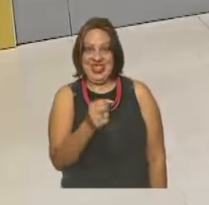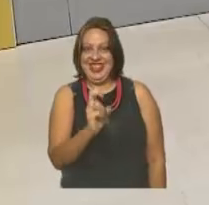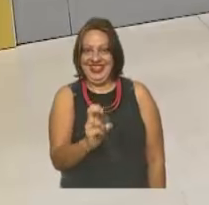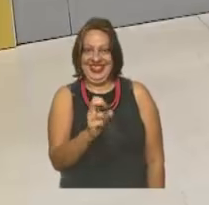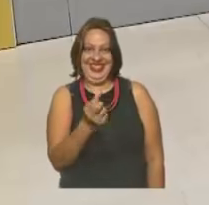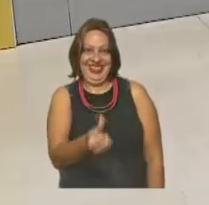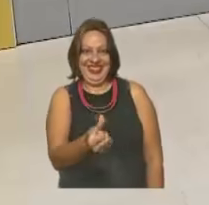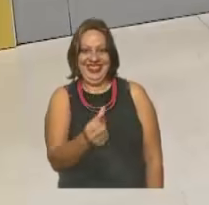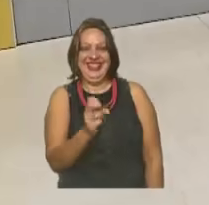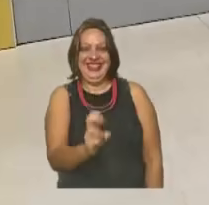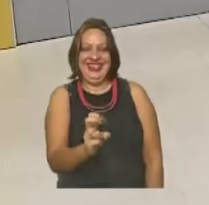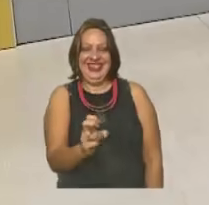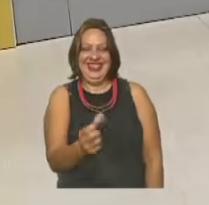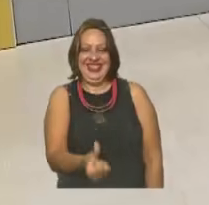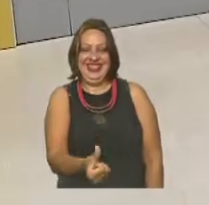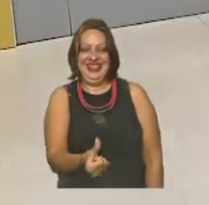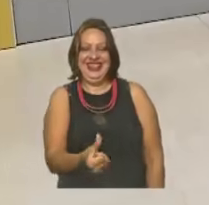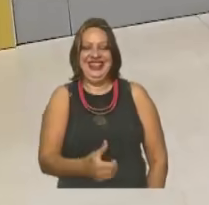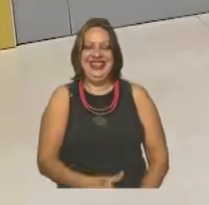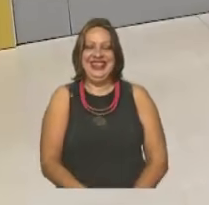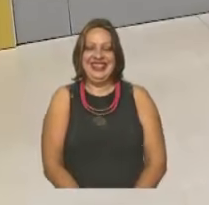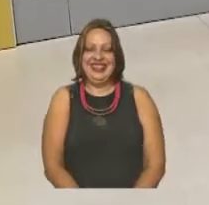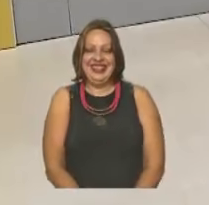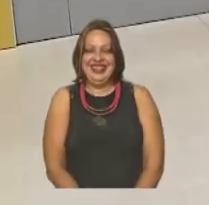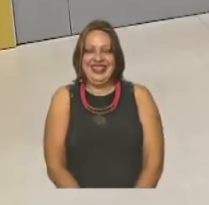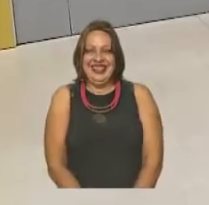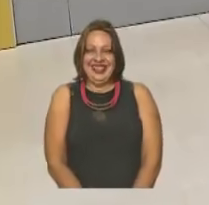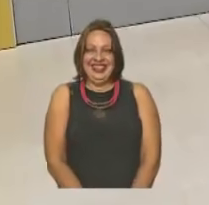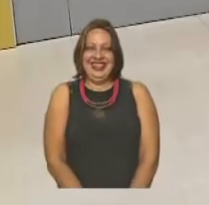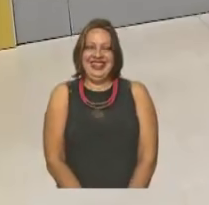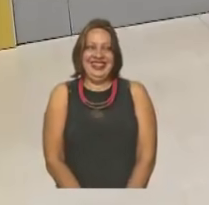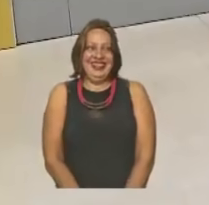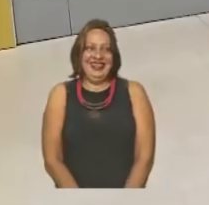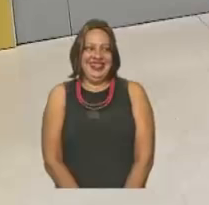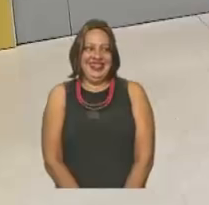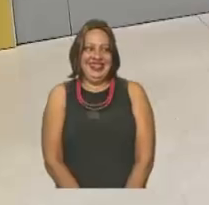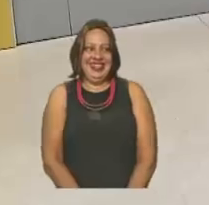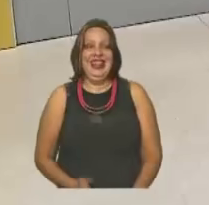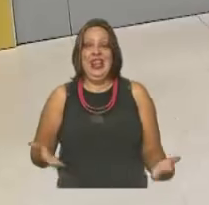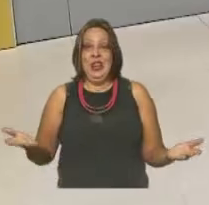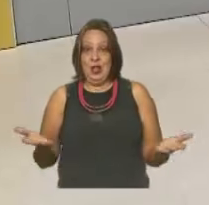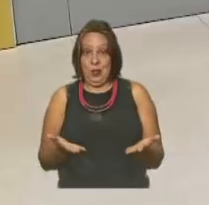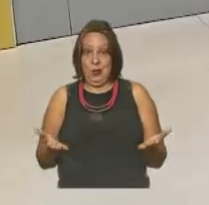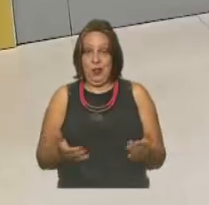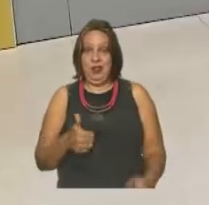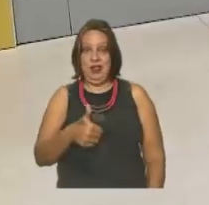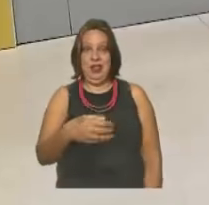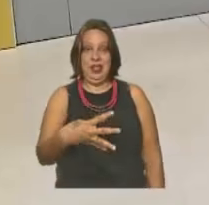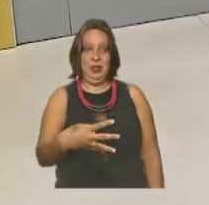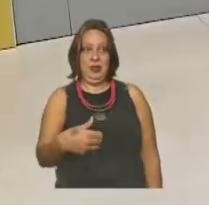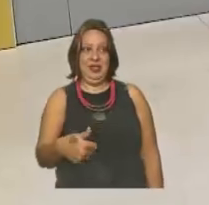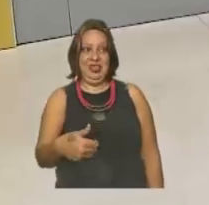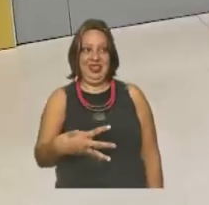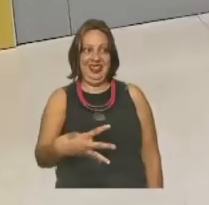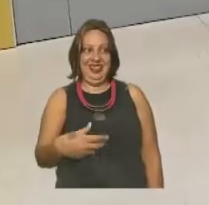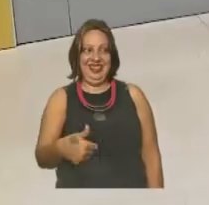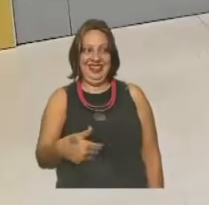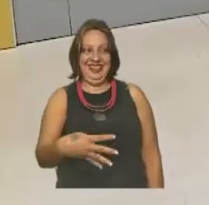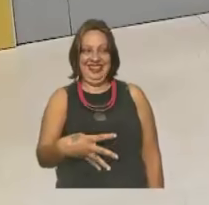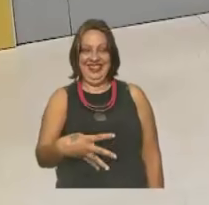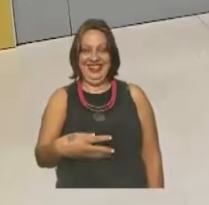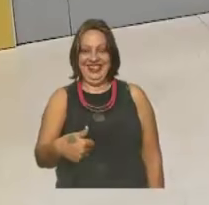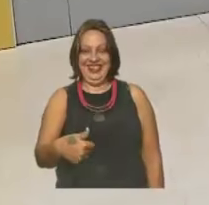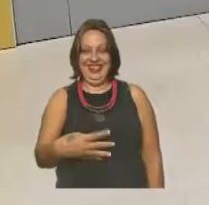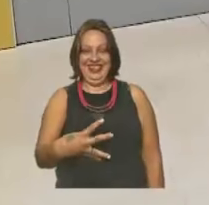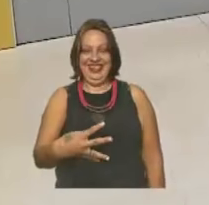56, 56, 5, meia, 56. E agora 14, 14,